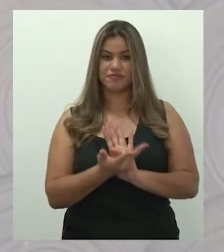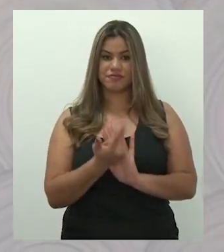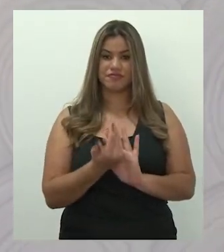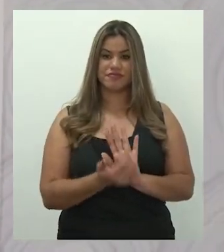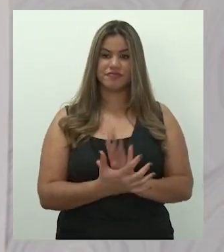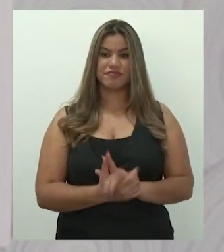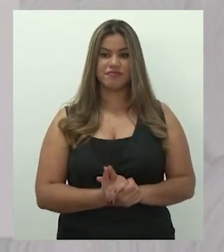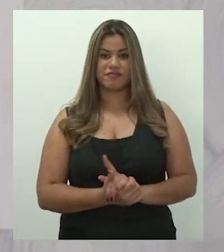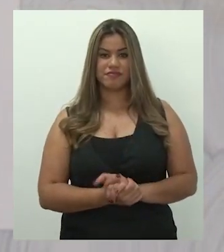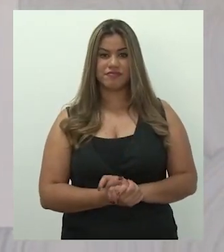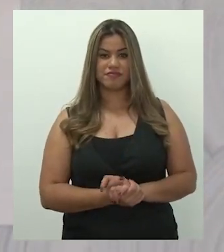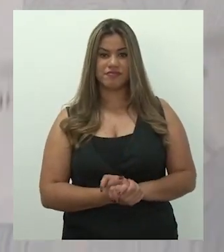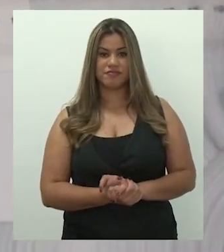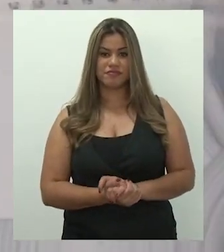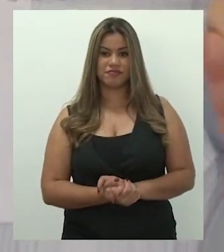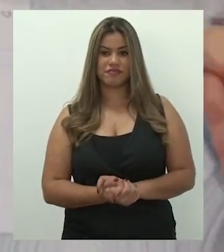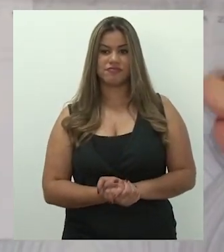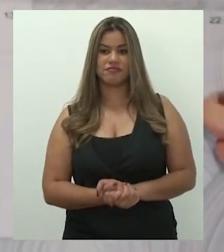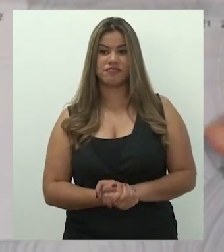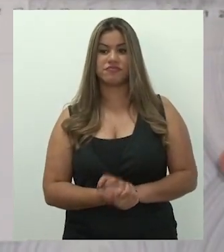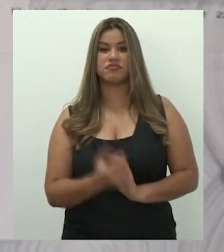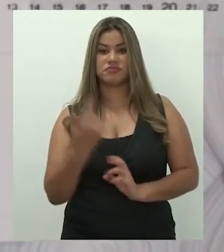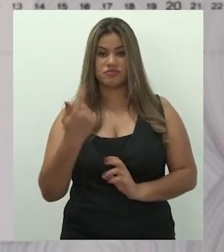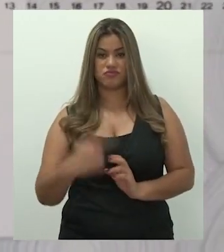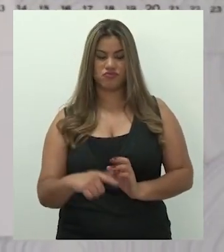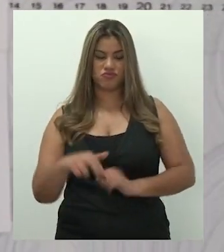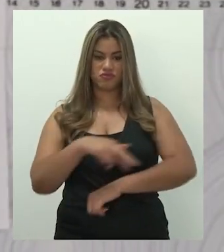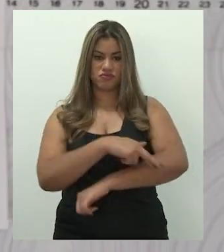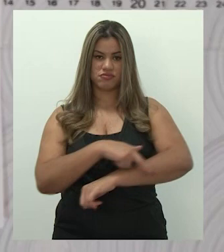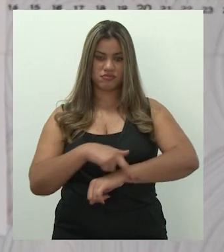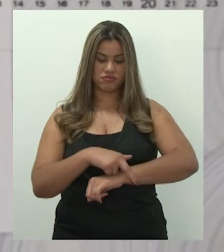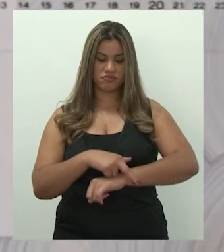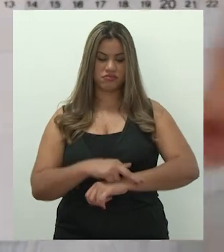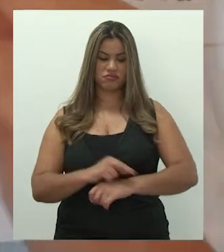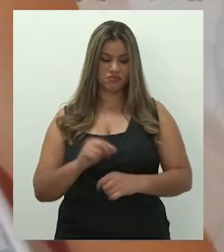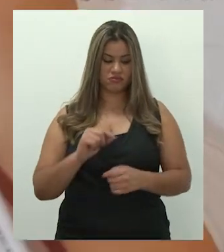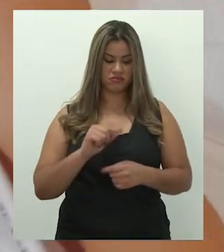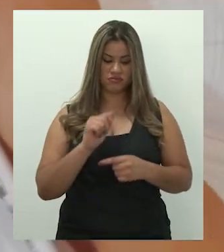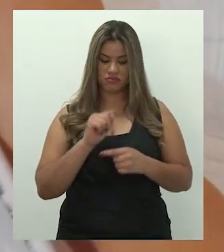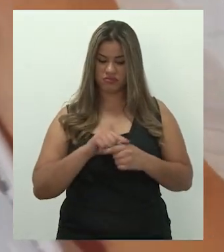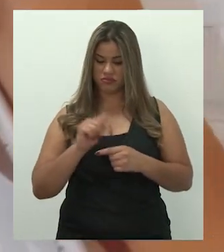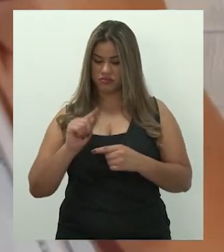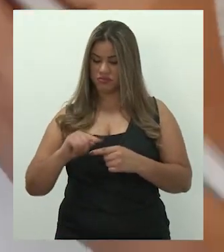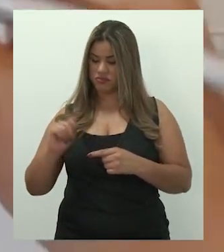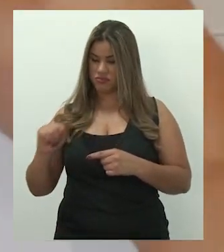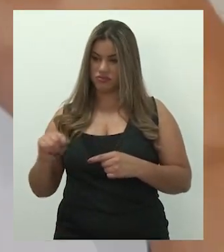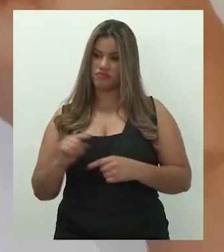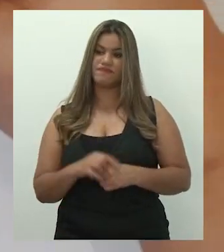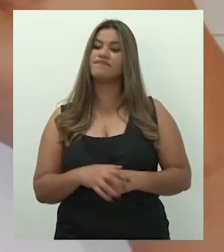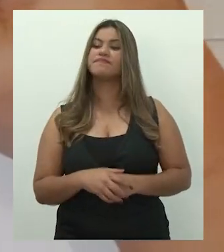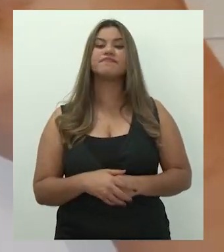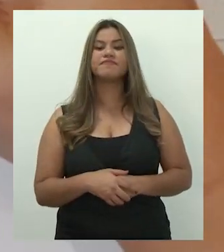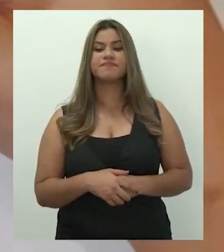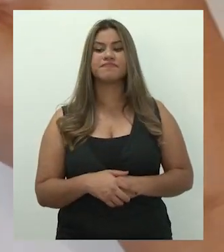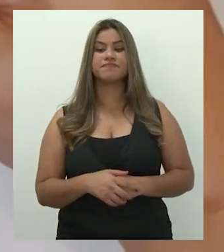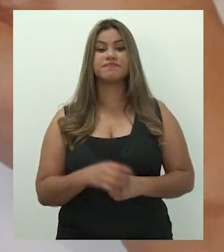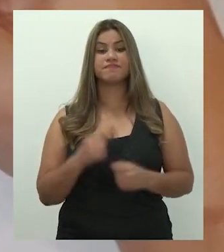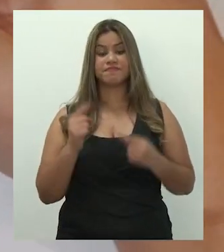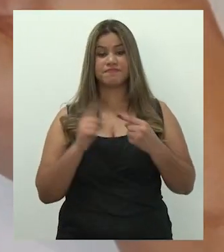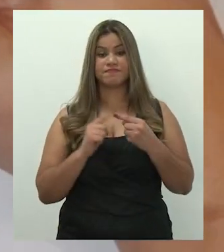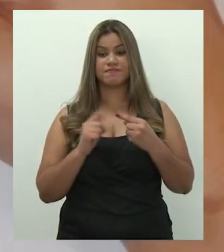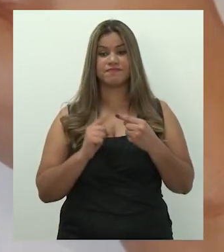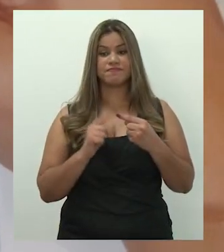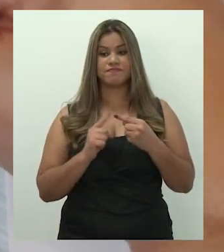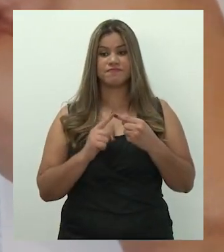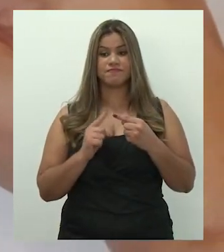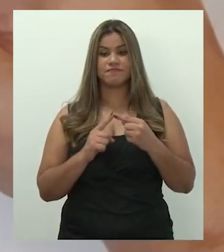fazendo novas marcações no vinco. a primeira marcação,